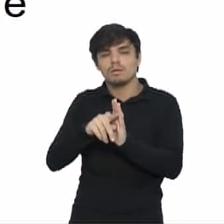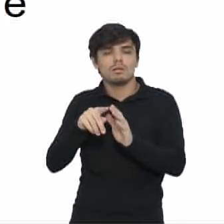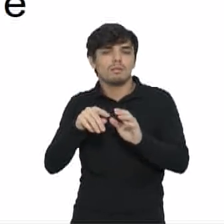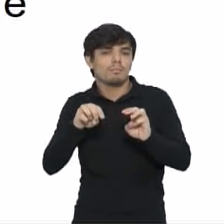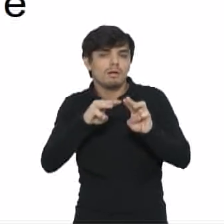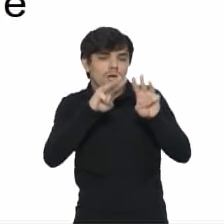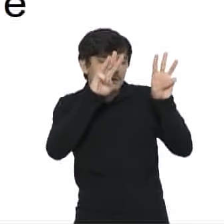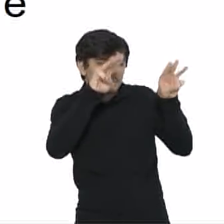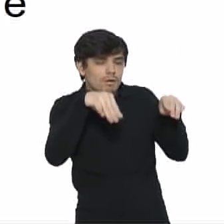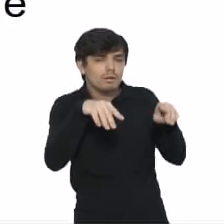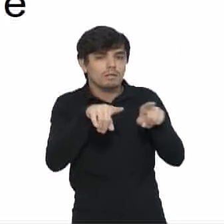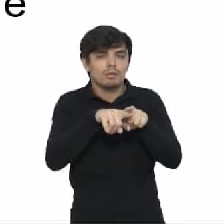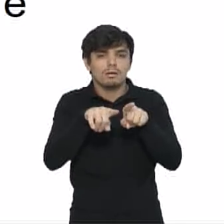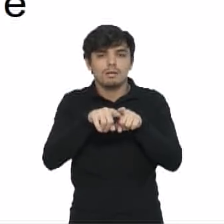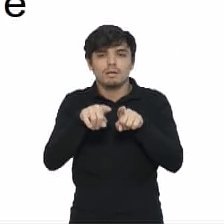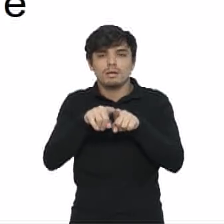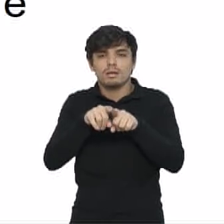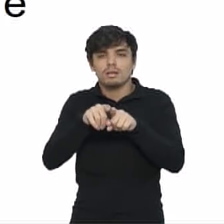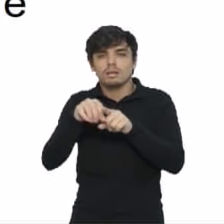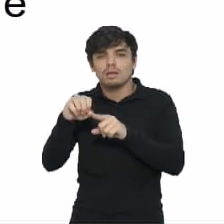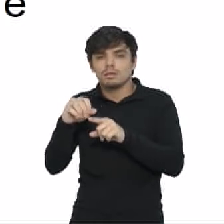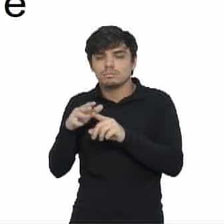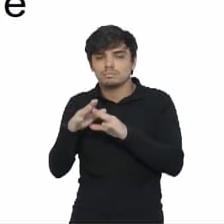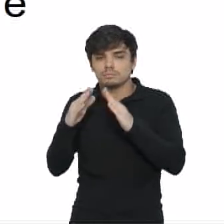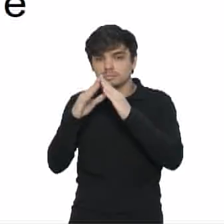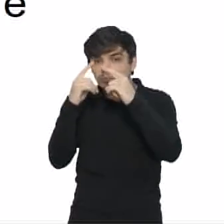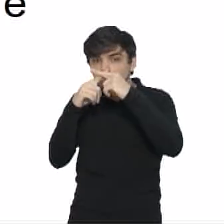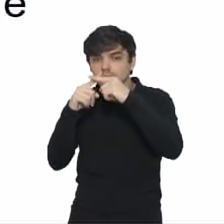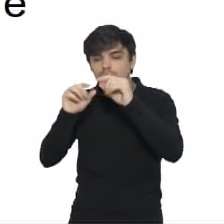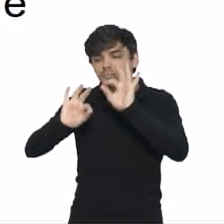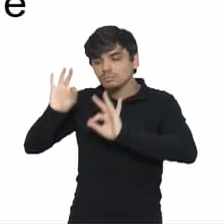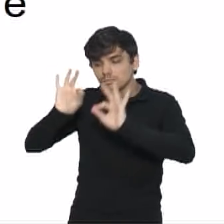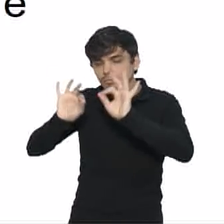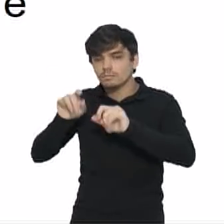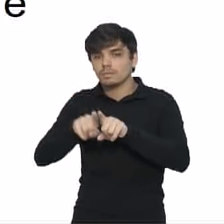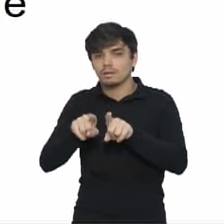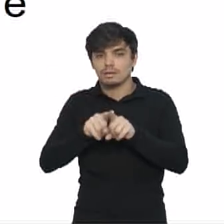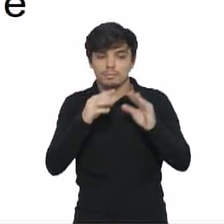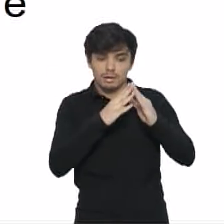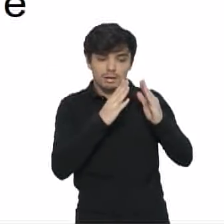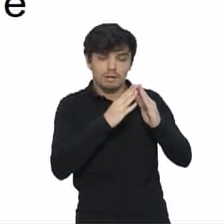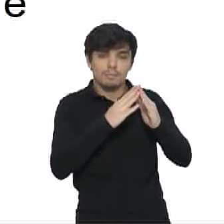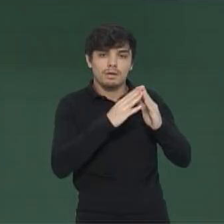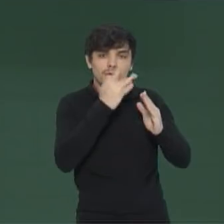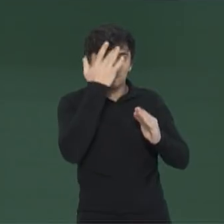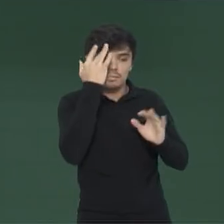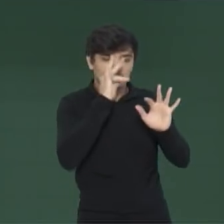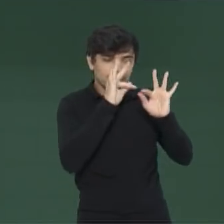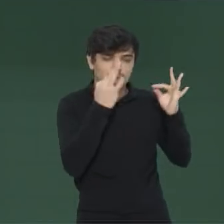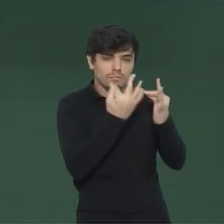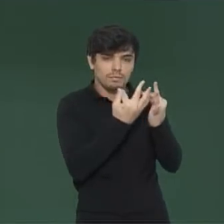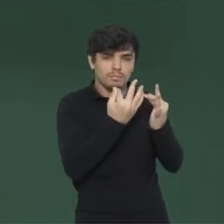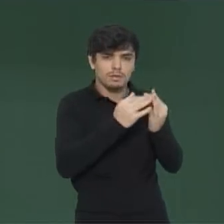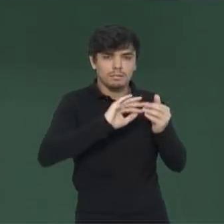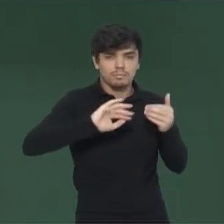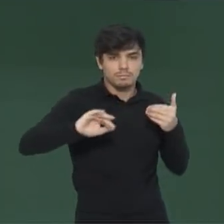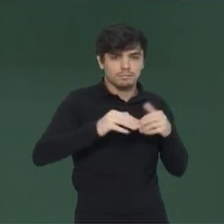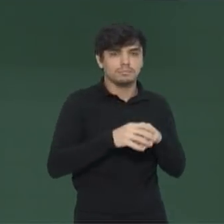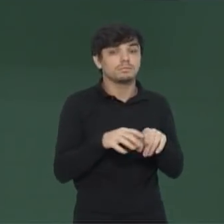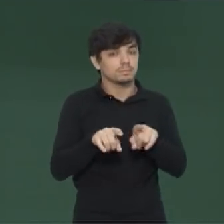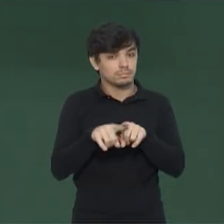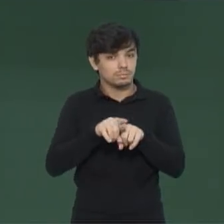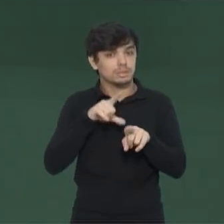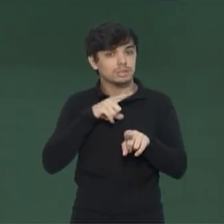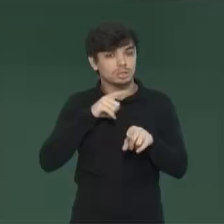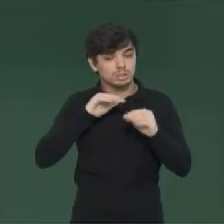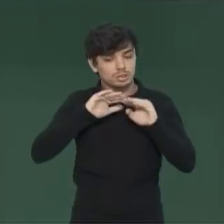templos, na construção de edifícios para enfeitá-los, né? Em residências das famílias mais abastadas, sempre existiam os